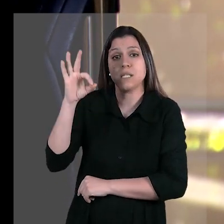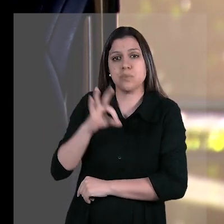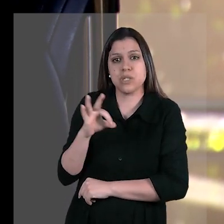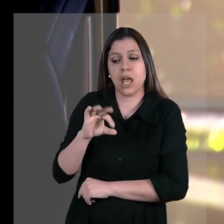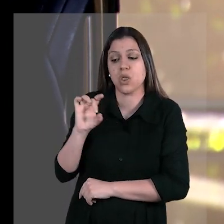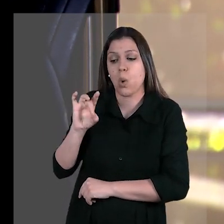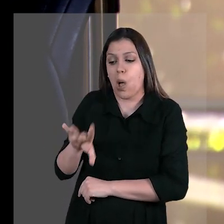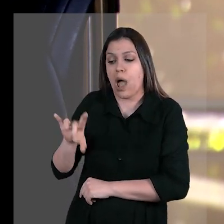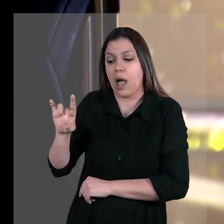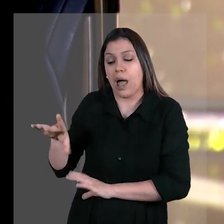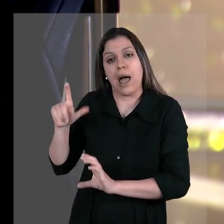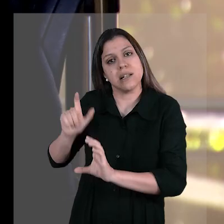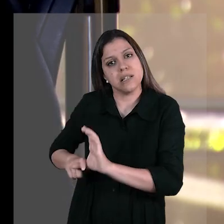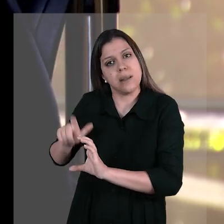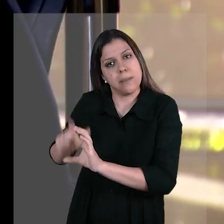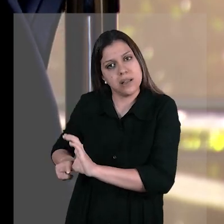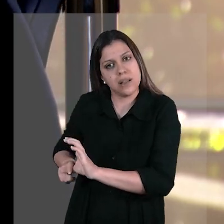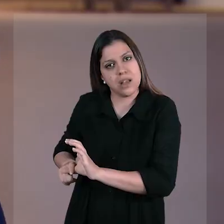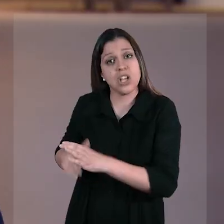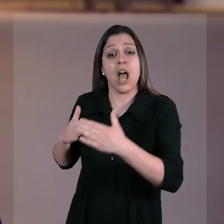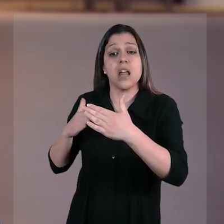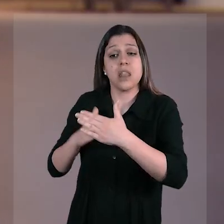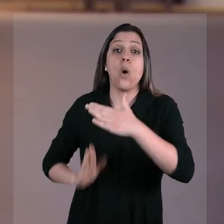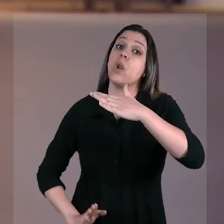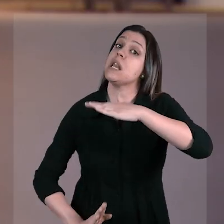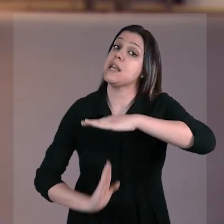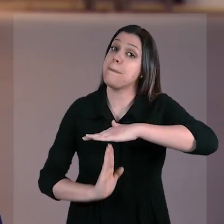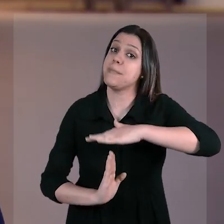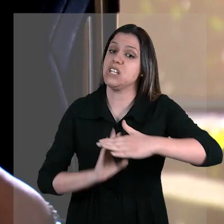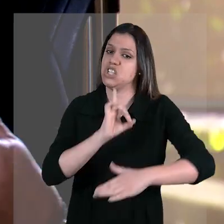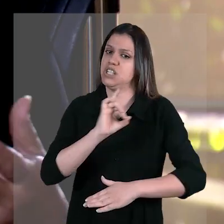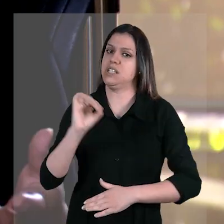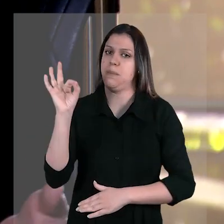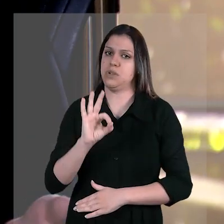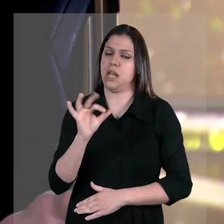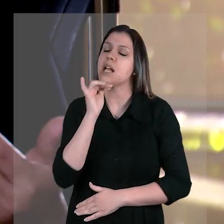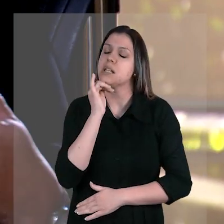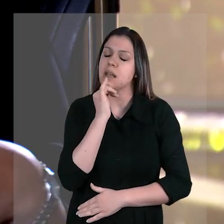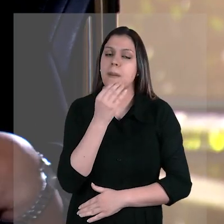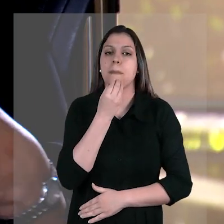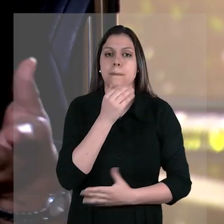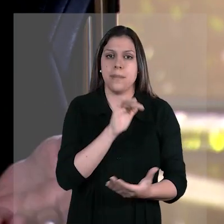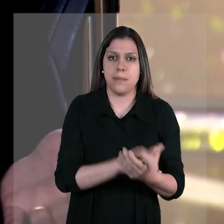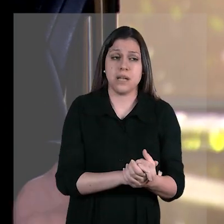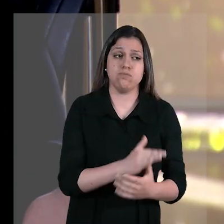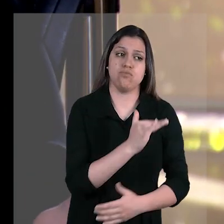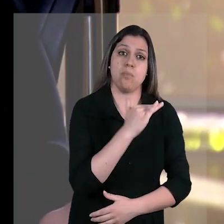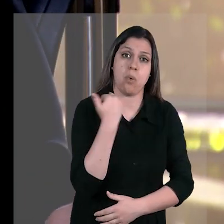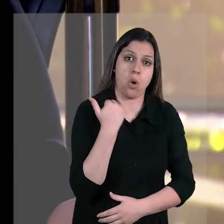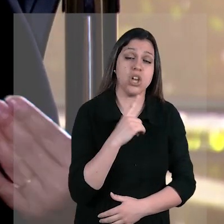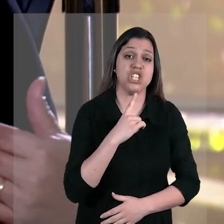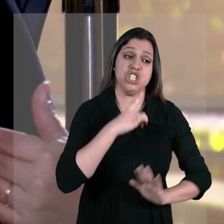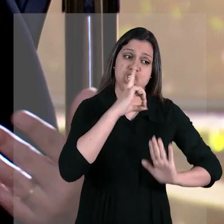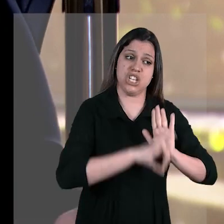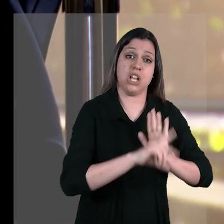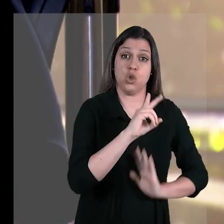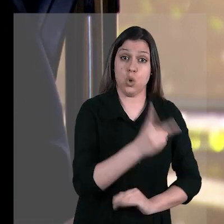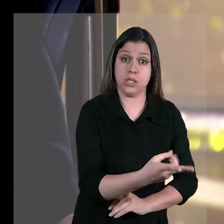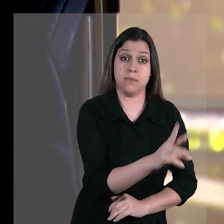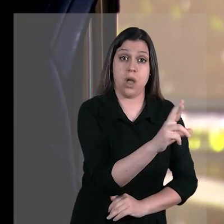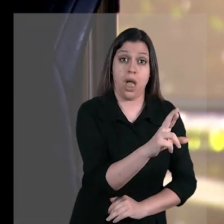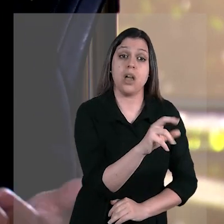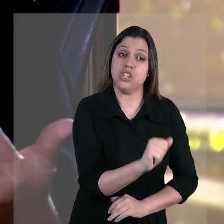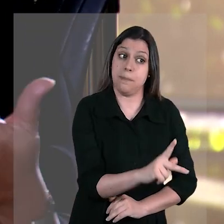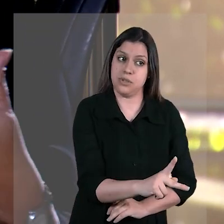dependente até o limite de 100%. Meu marido falece, ele tinha o direito a receber R$2.000 de